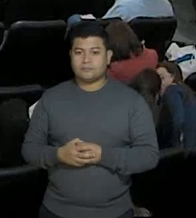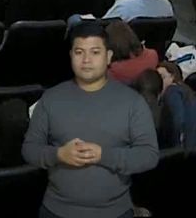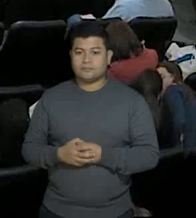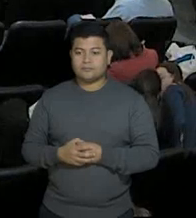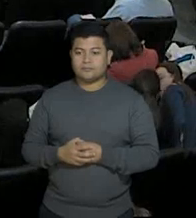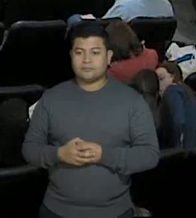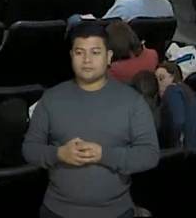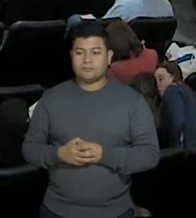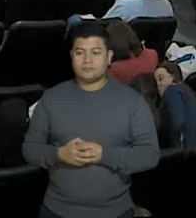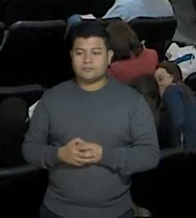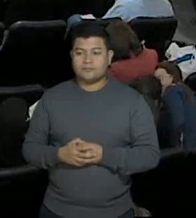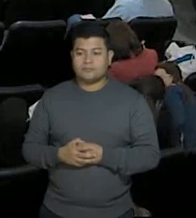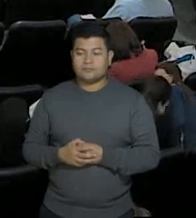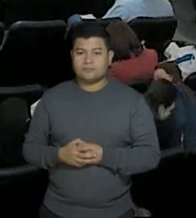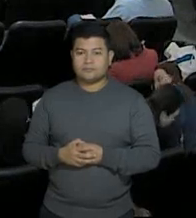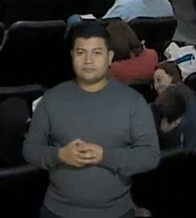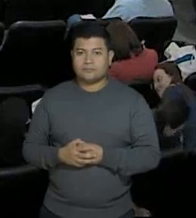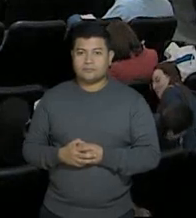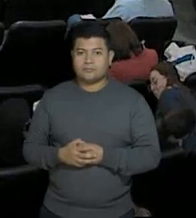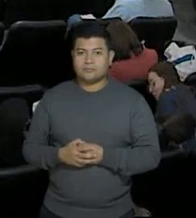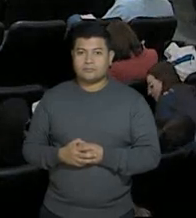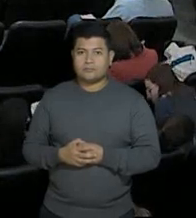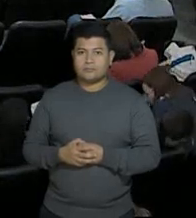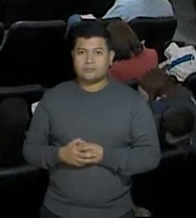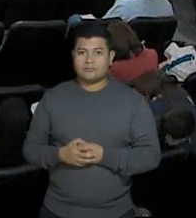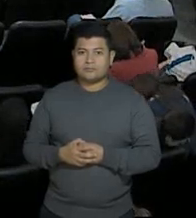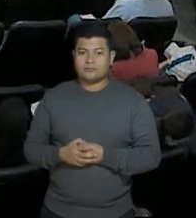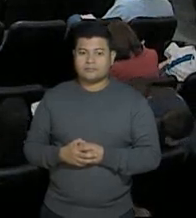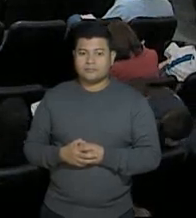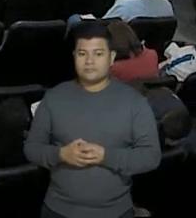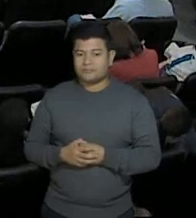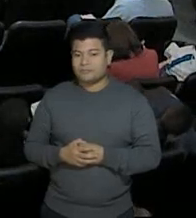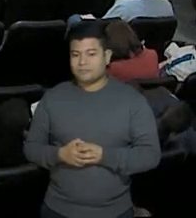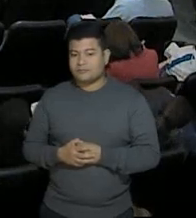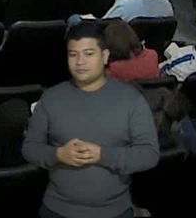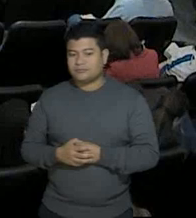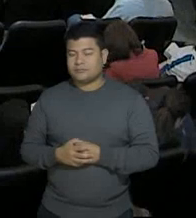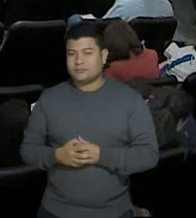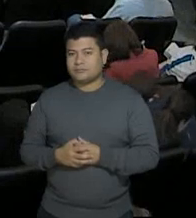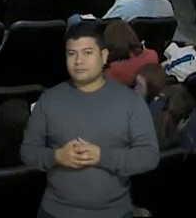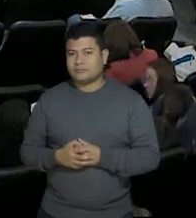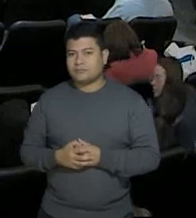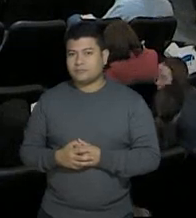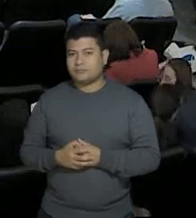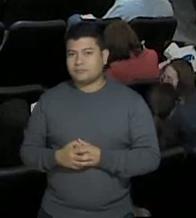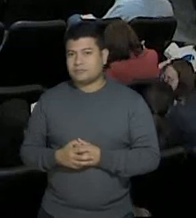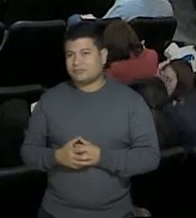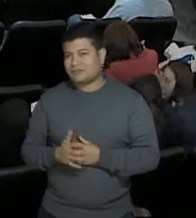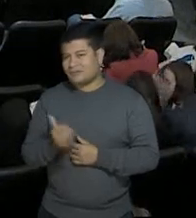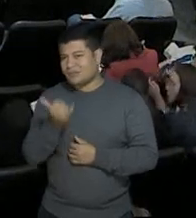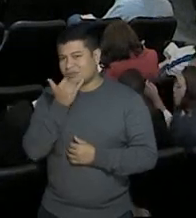Eu já falei. Isso aí está pequeno, né? Vocês conseguem ler?